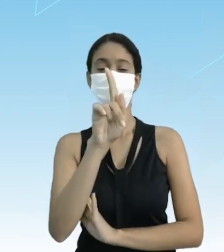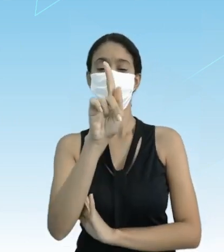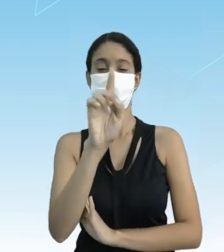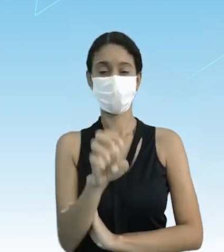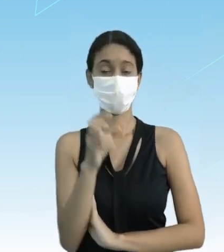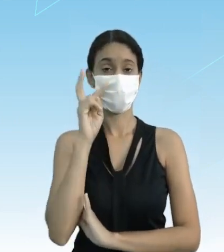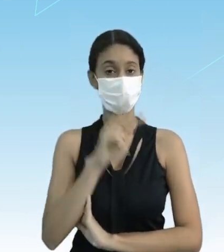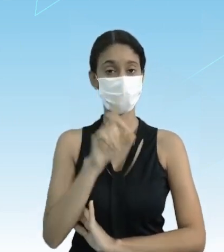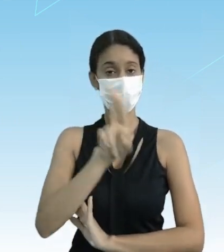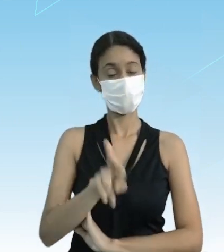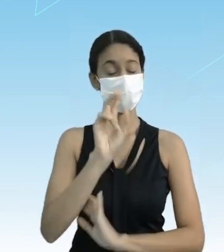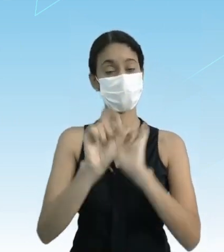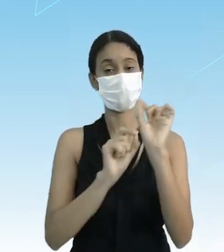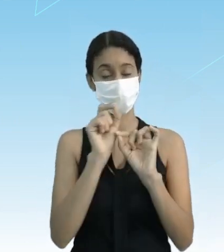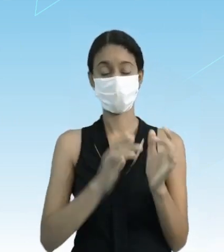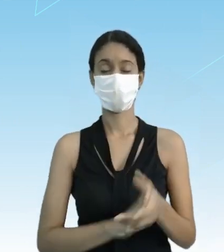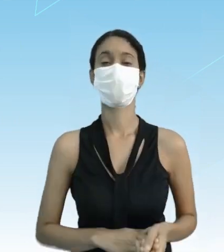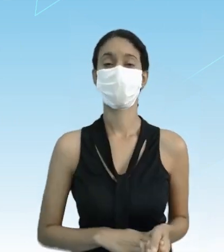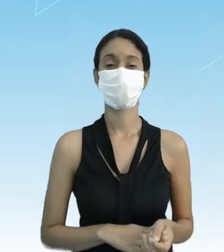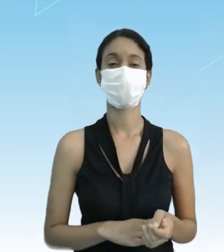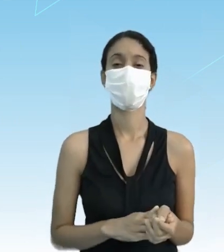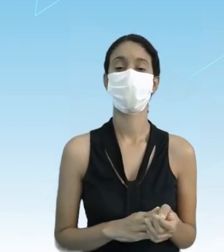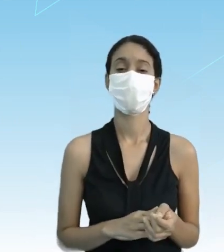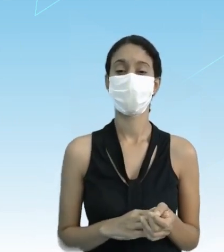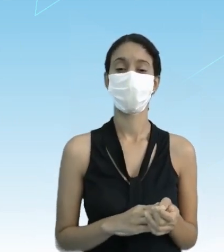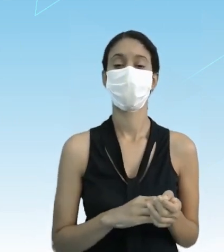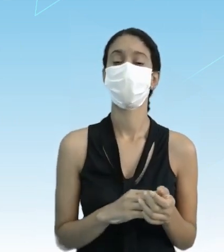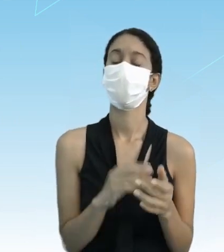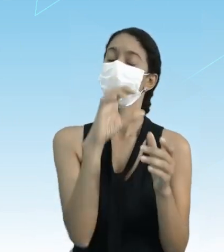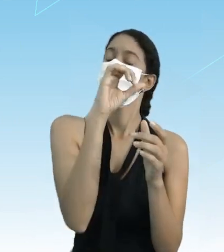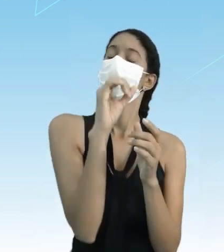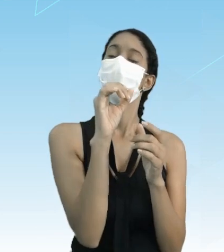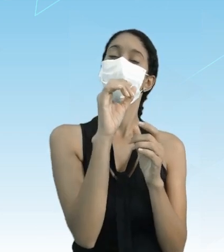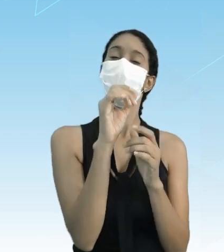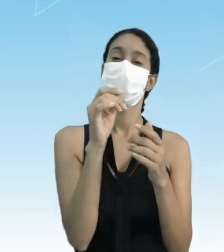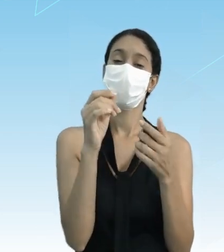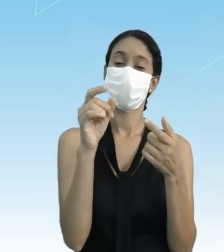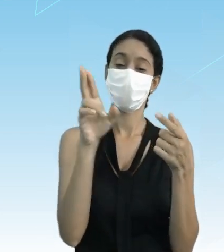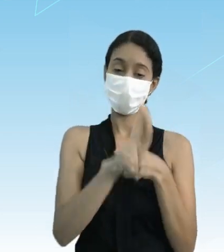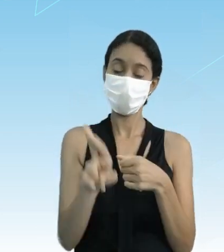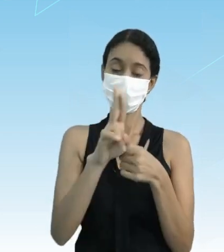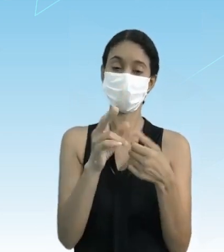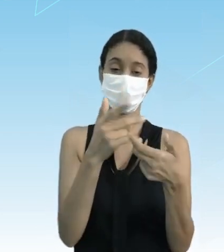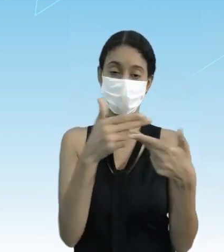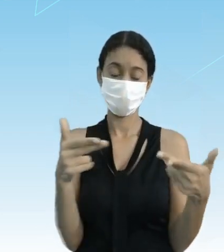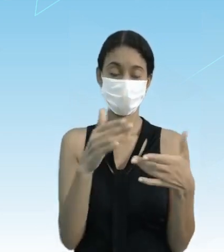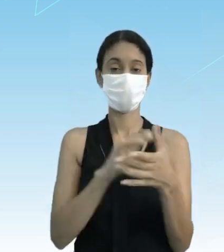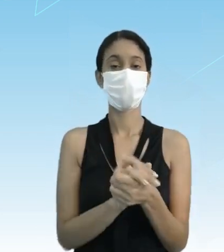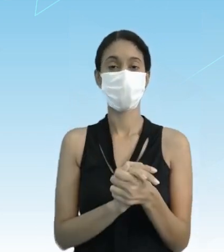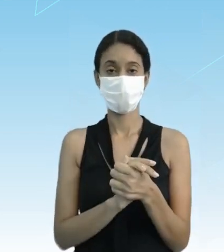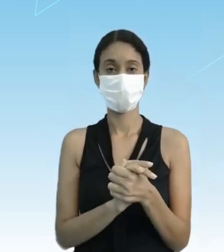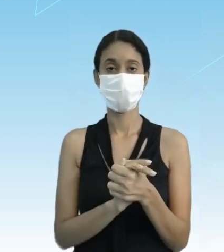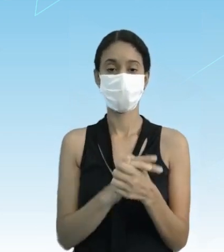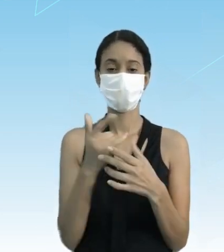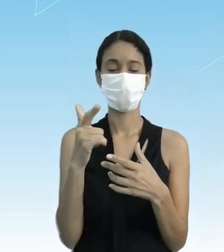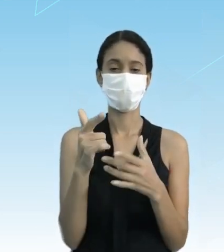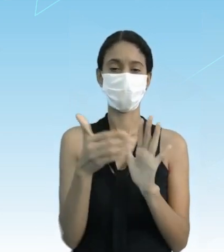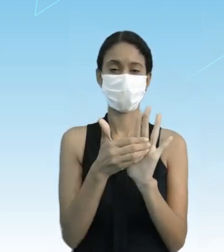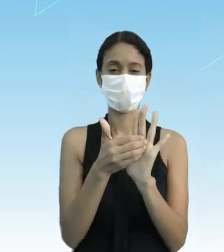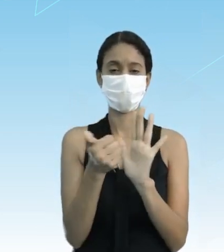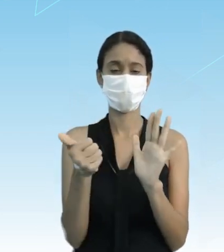conjunção, o argumentador, certo, semântico, e nós utilizamos o órgão. Então veja que não houve um